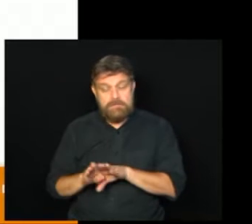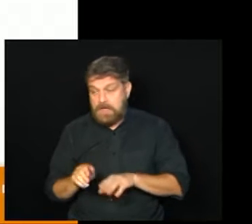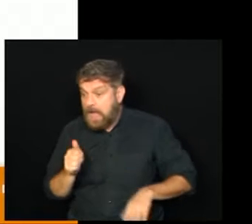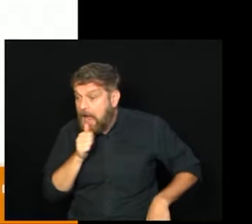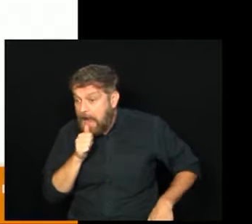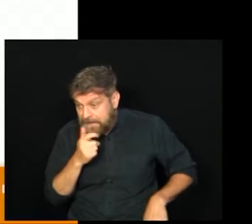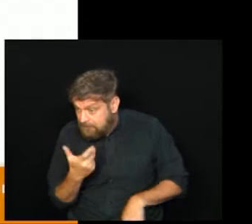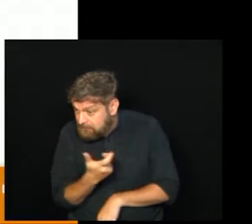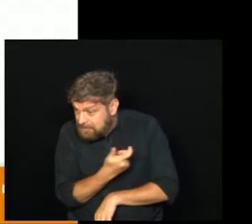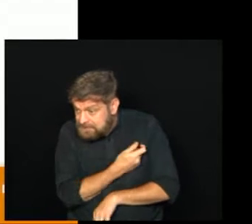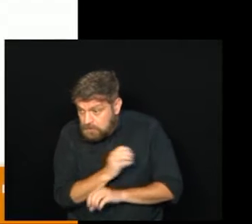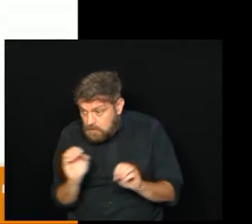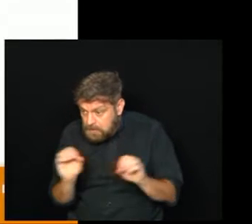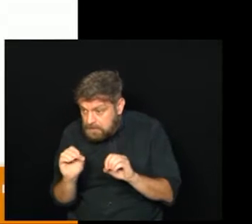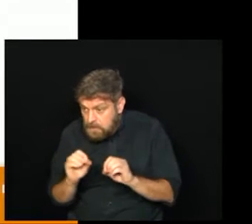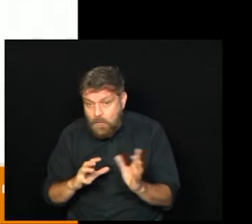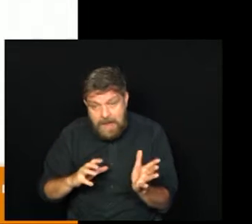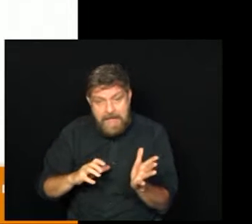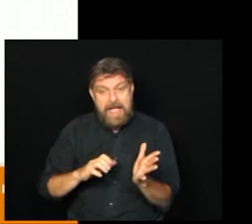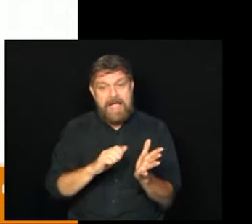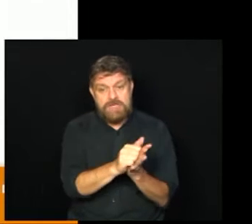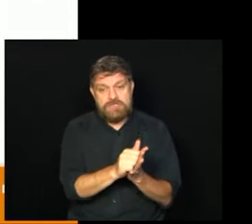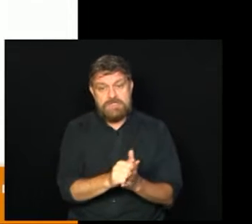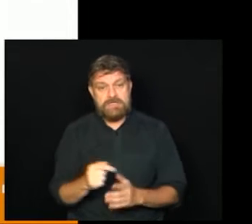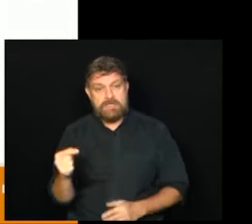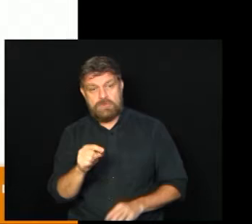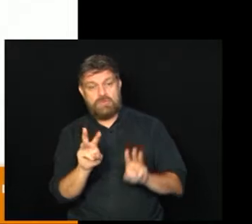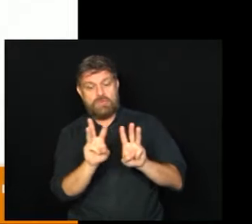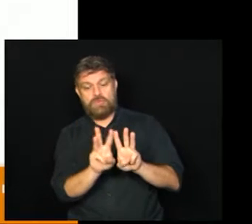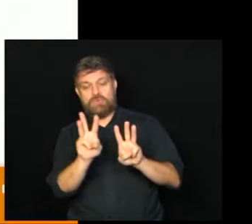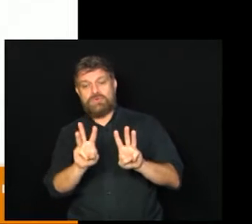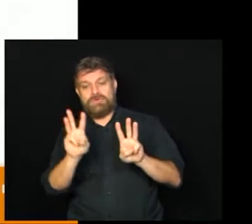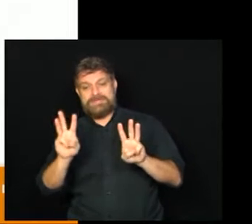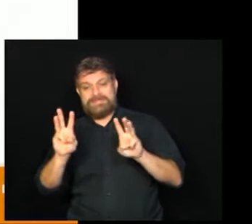se vacinou, agende aqui,